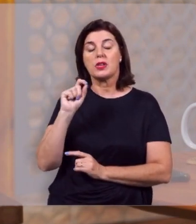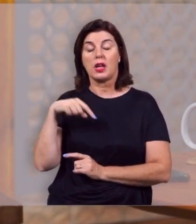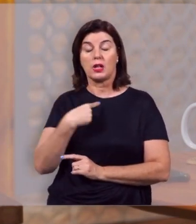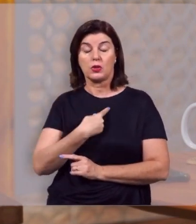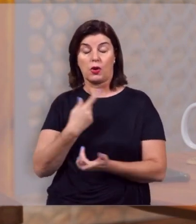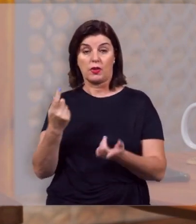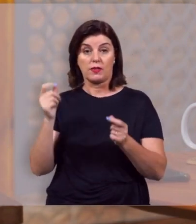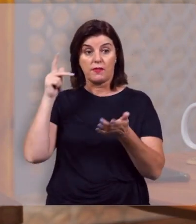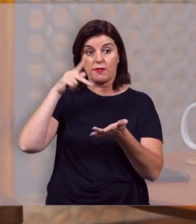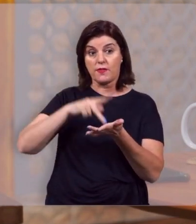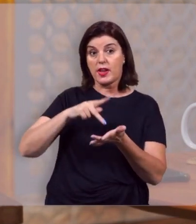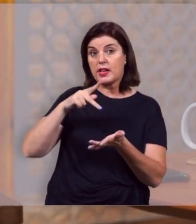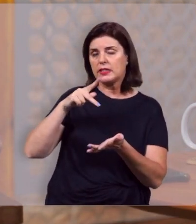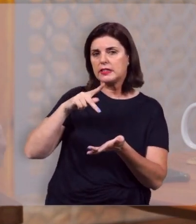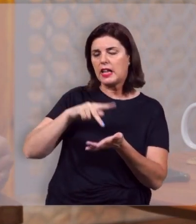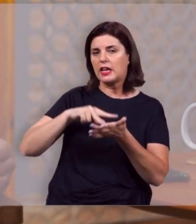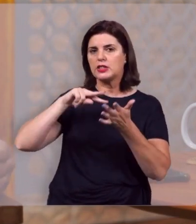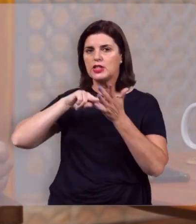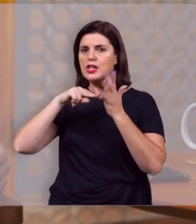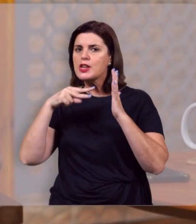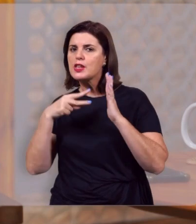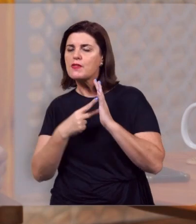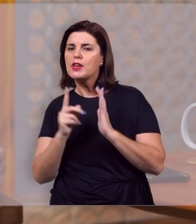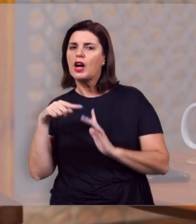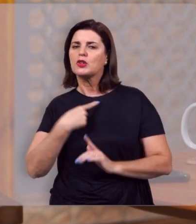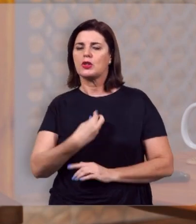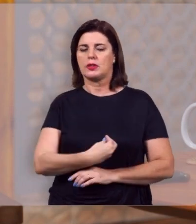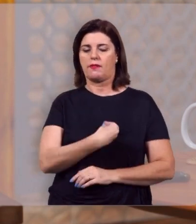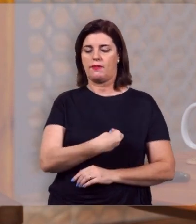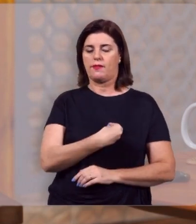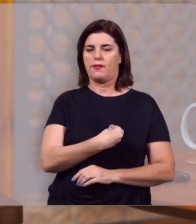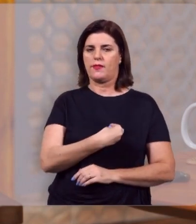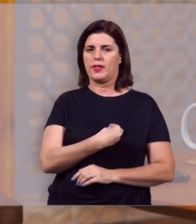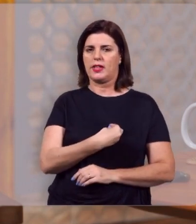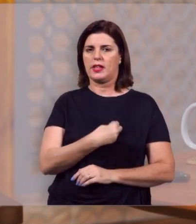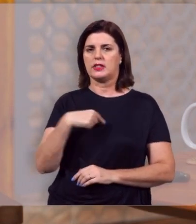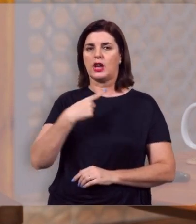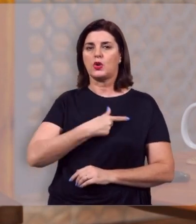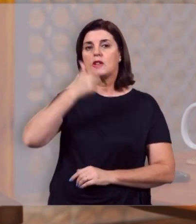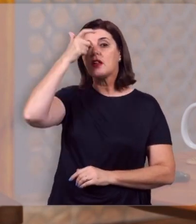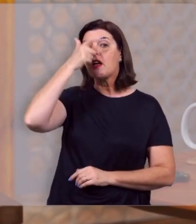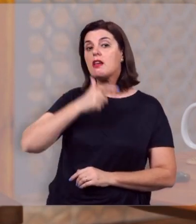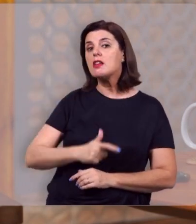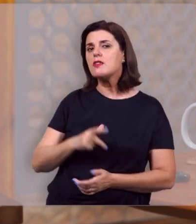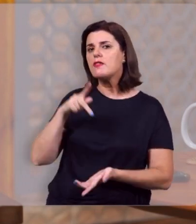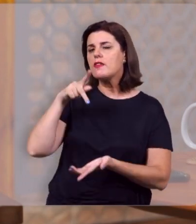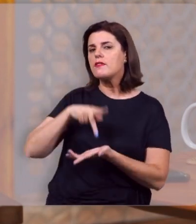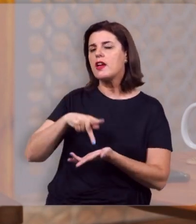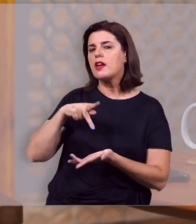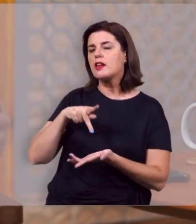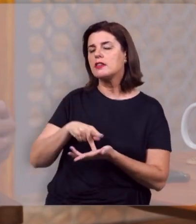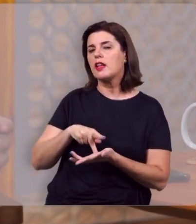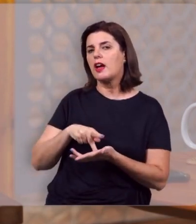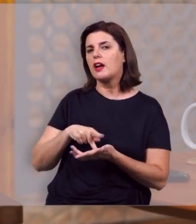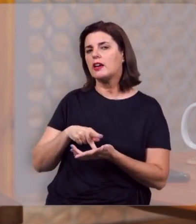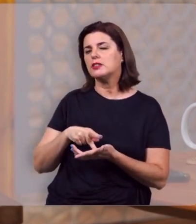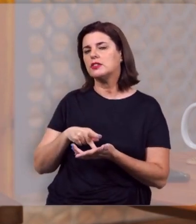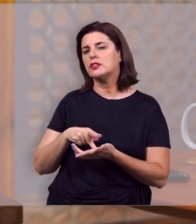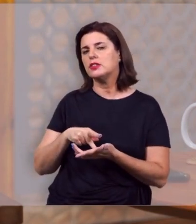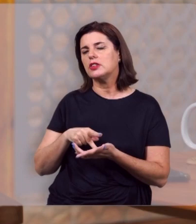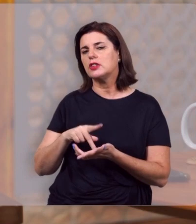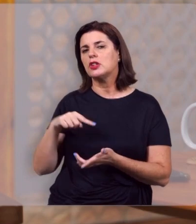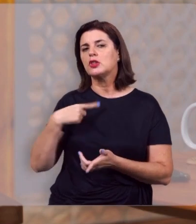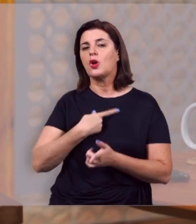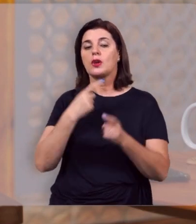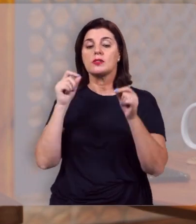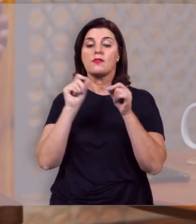de fato traz sentido, significado para a nossa existência, onde a nossa identidade de fato está construída, é aquilo que